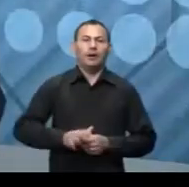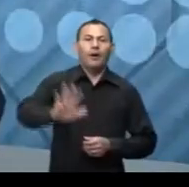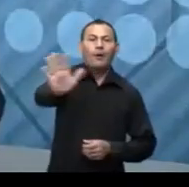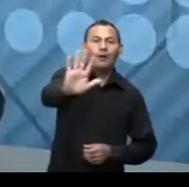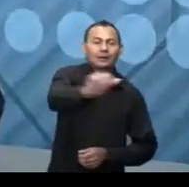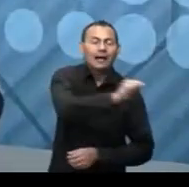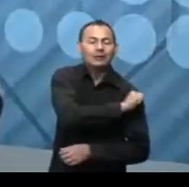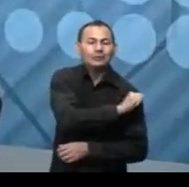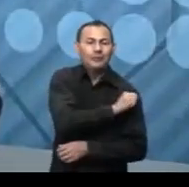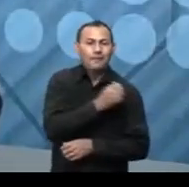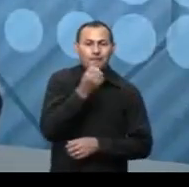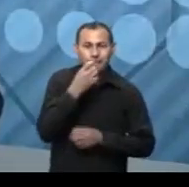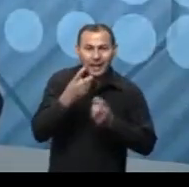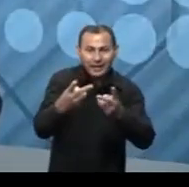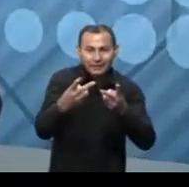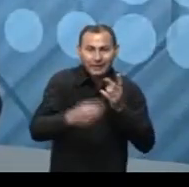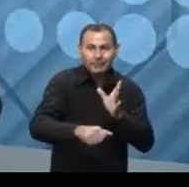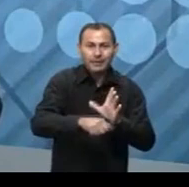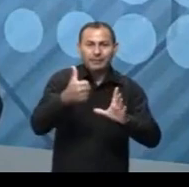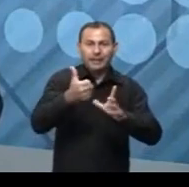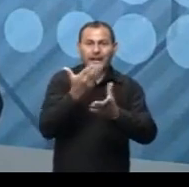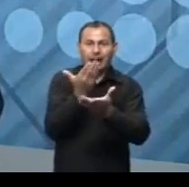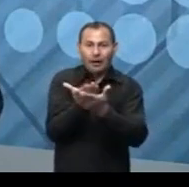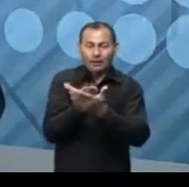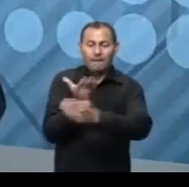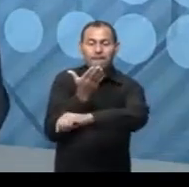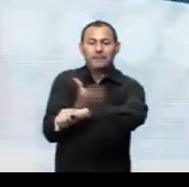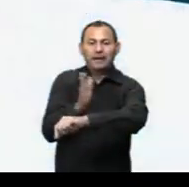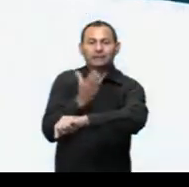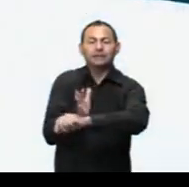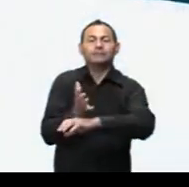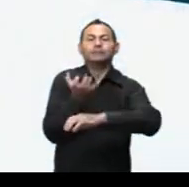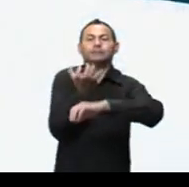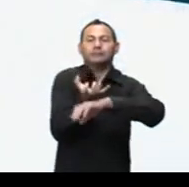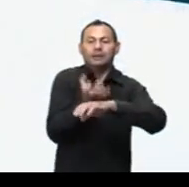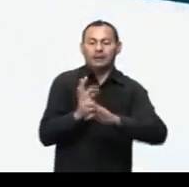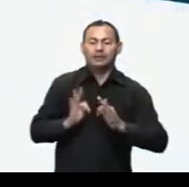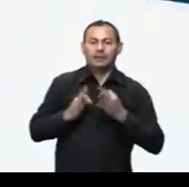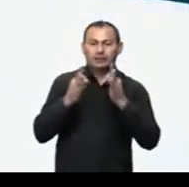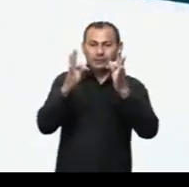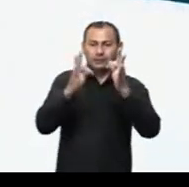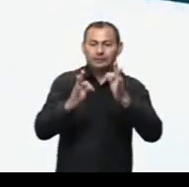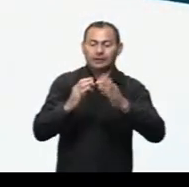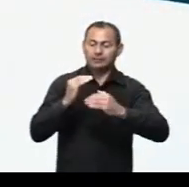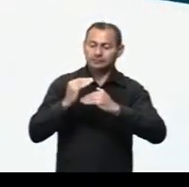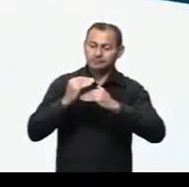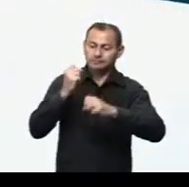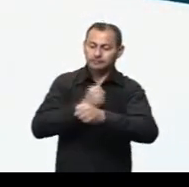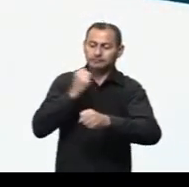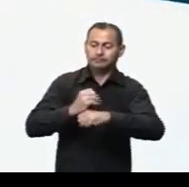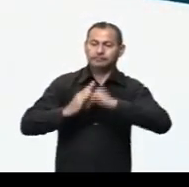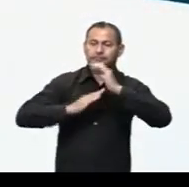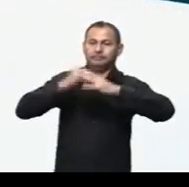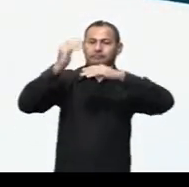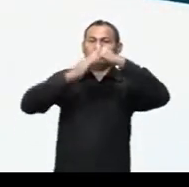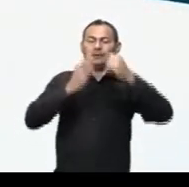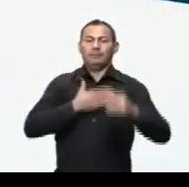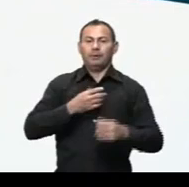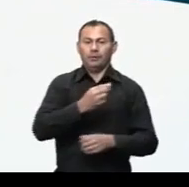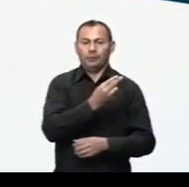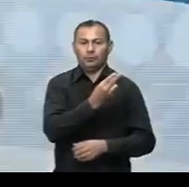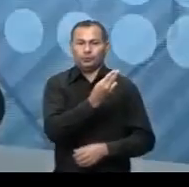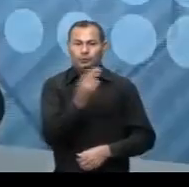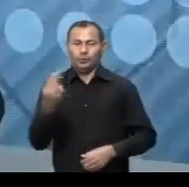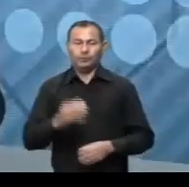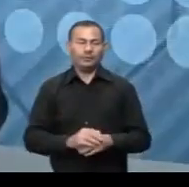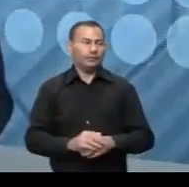Olá, aluno, seja muito bem-vindo à nossa primeira aula prática da disciplina de Tecnologia das Construções 1. Eu sou o professor